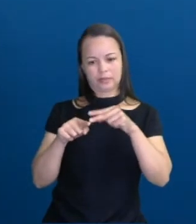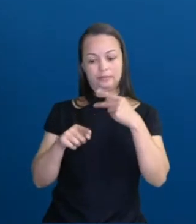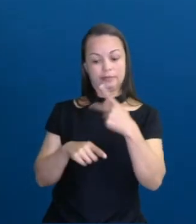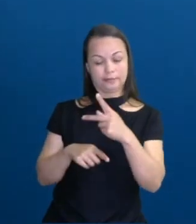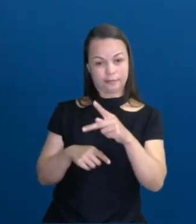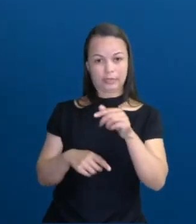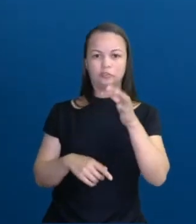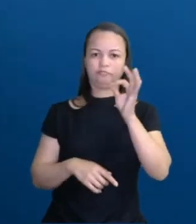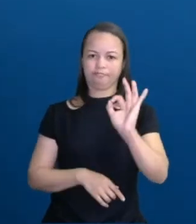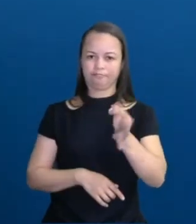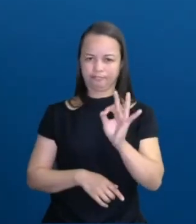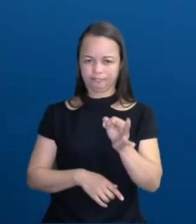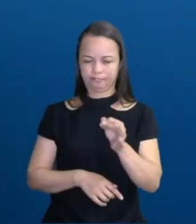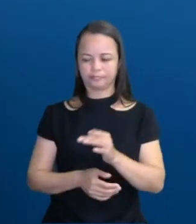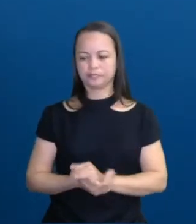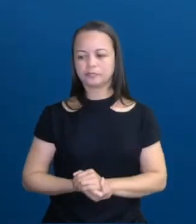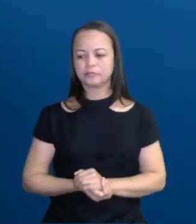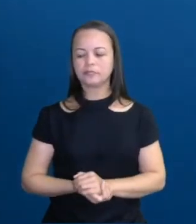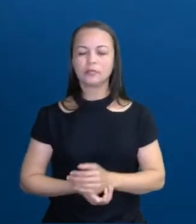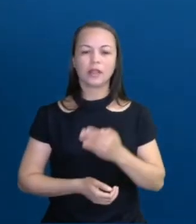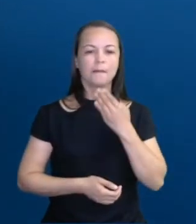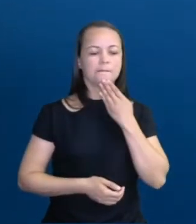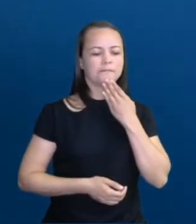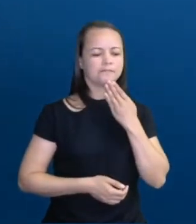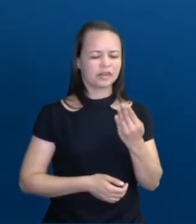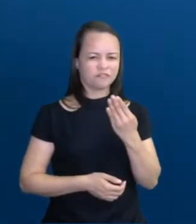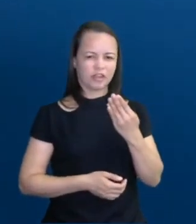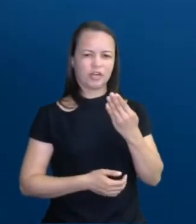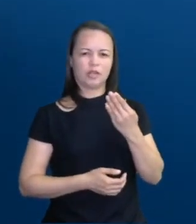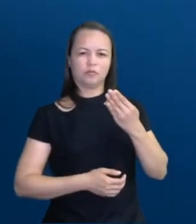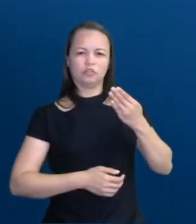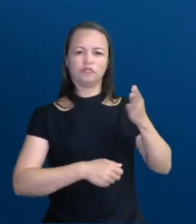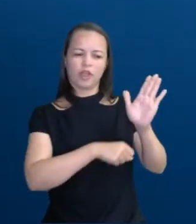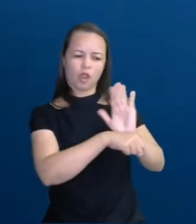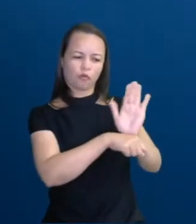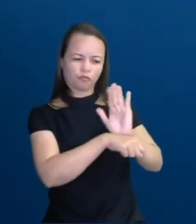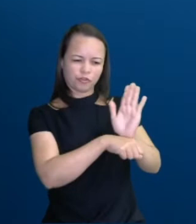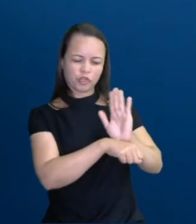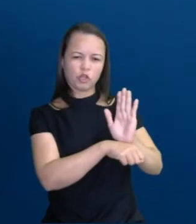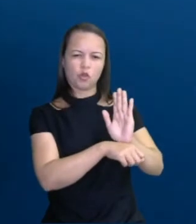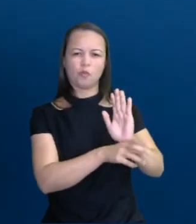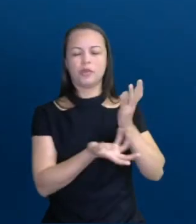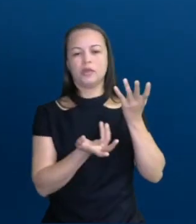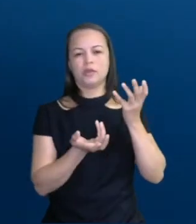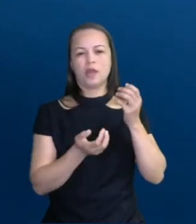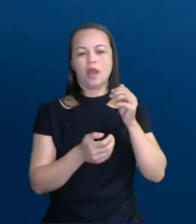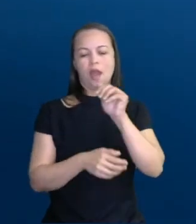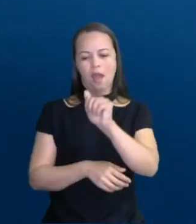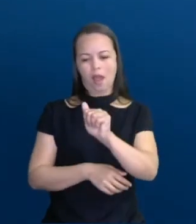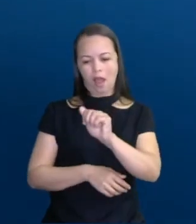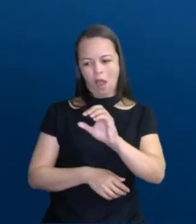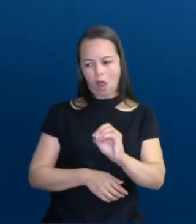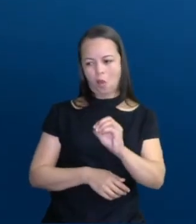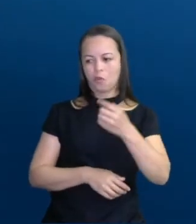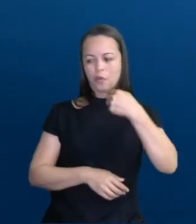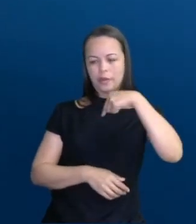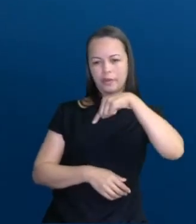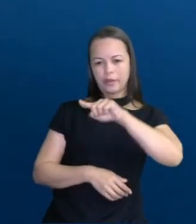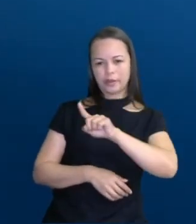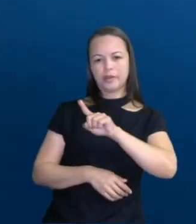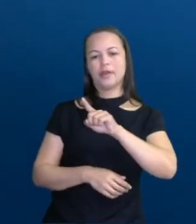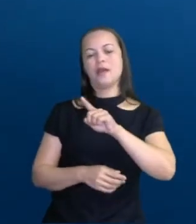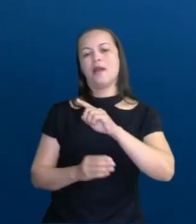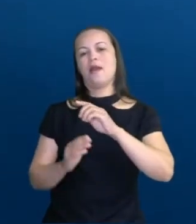Está correto tá preferimos assistir um filme A a praia com o verbo